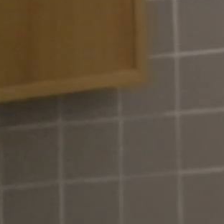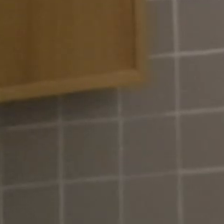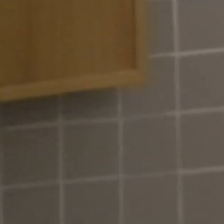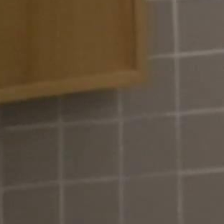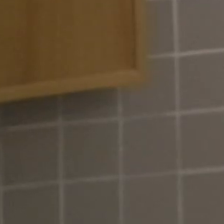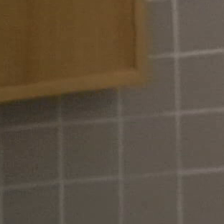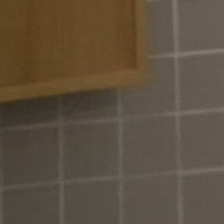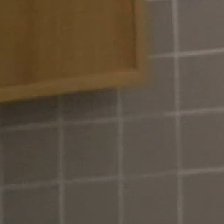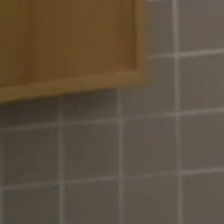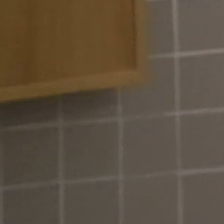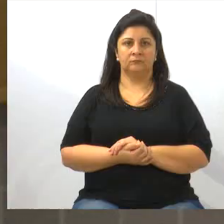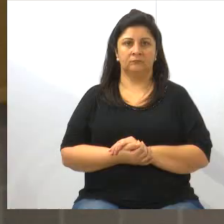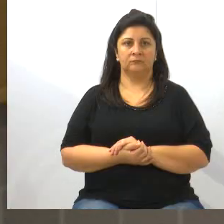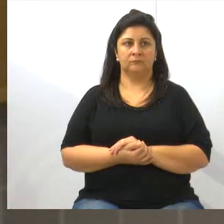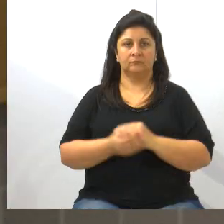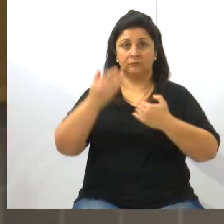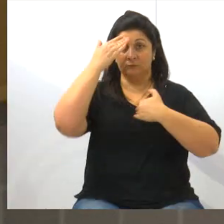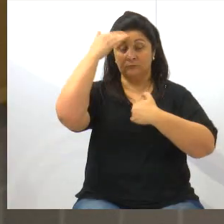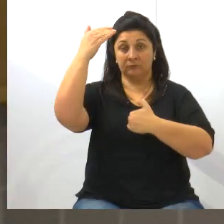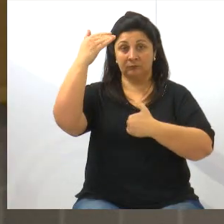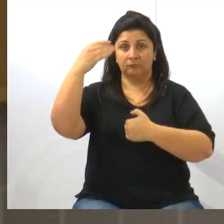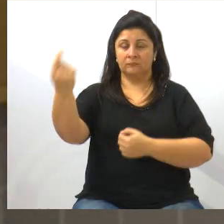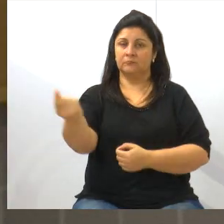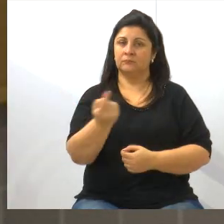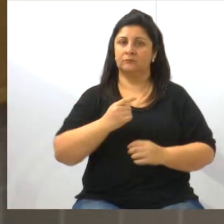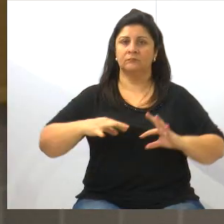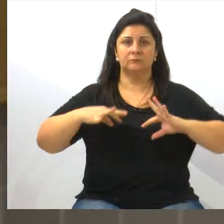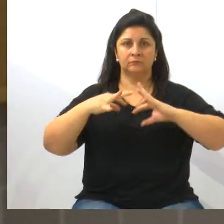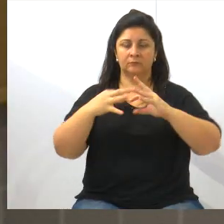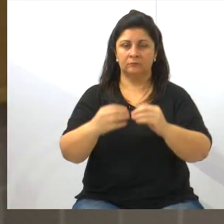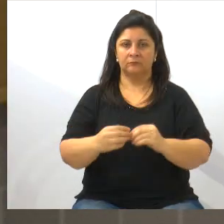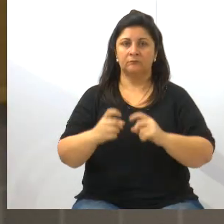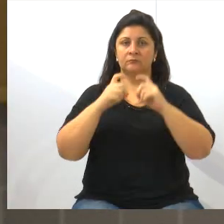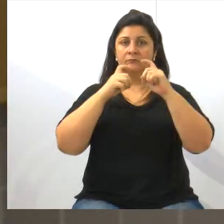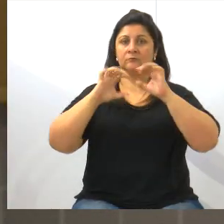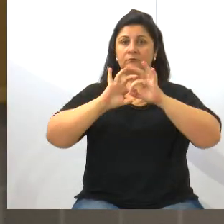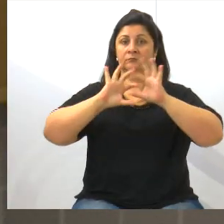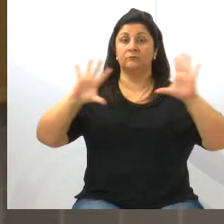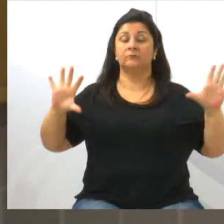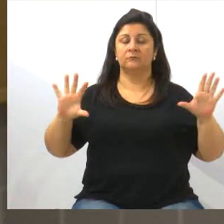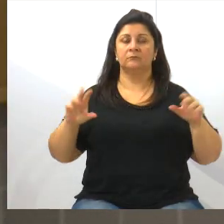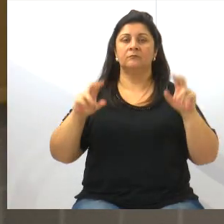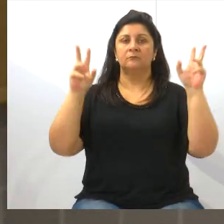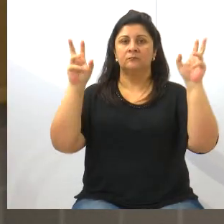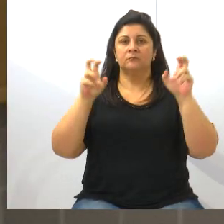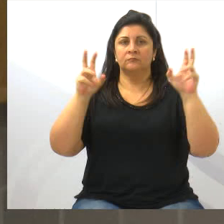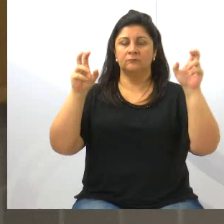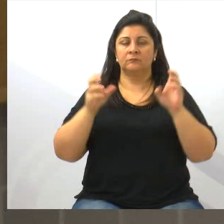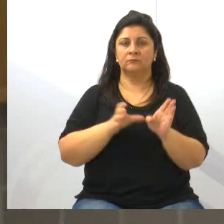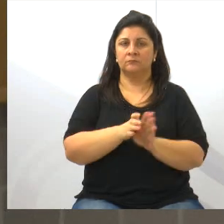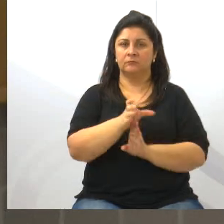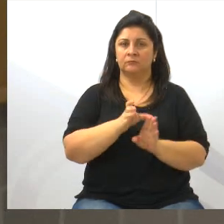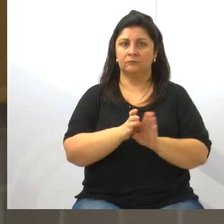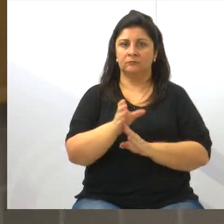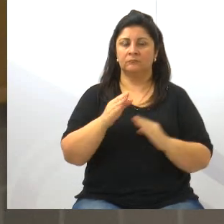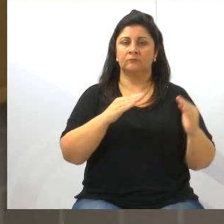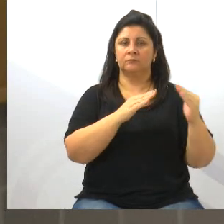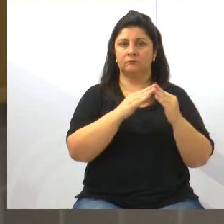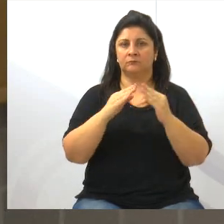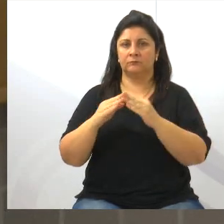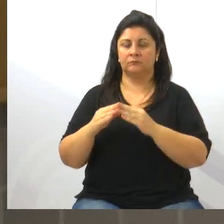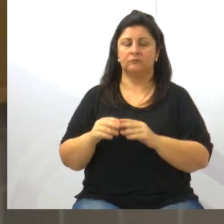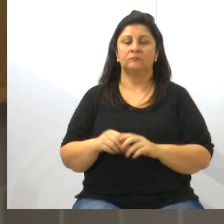noite. Agradecemos a presença de todos à audiência pública destinada a tratar sobre o Conselho Municipal de Habitação e Interesse